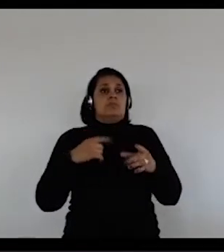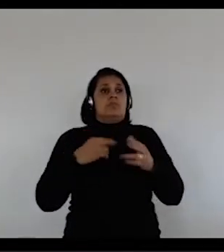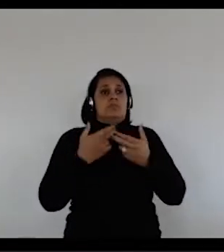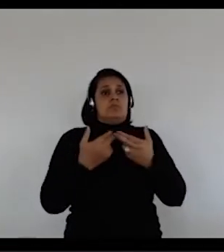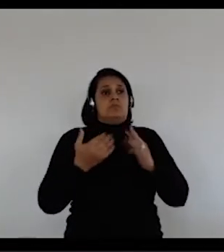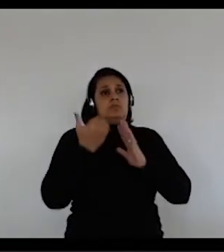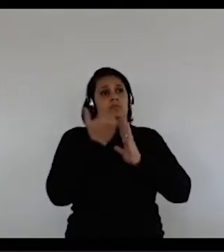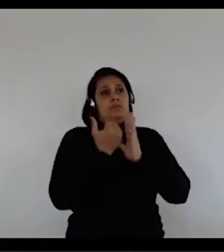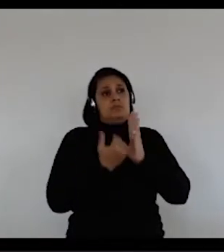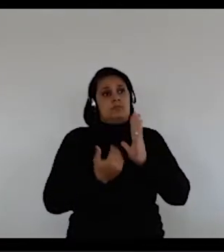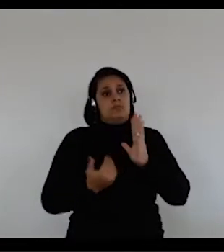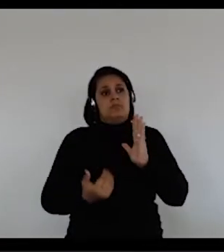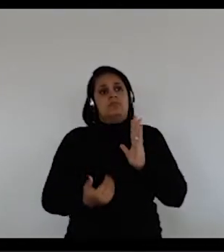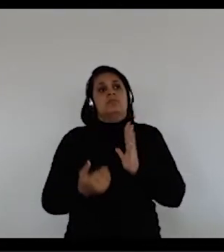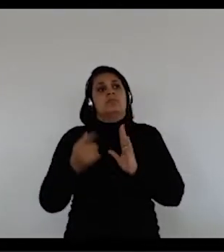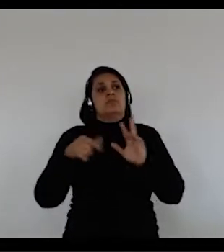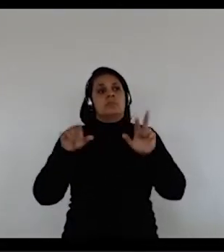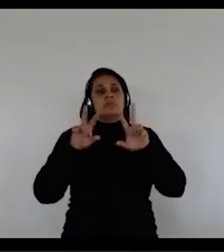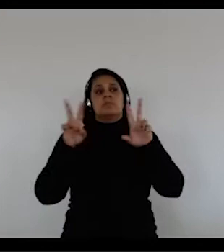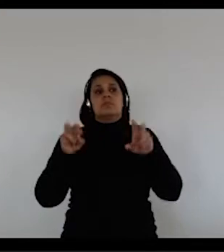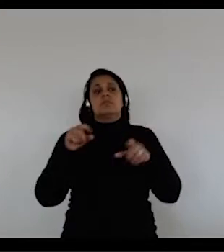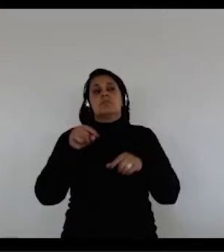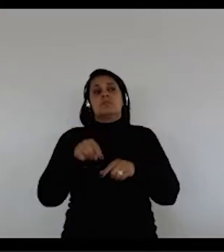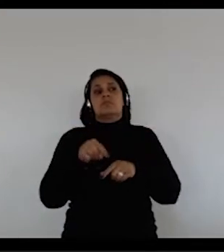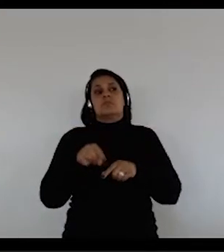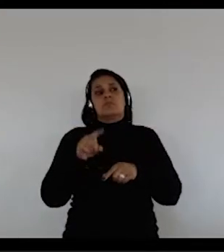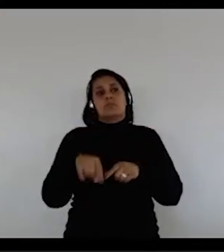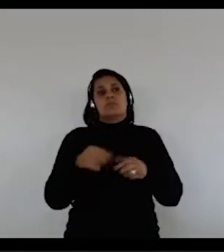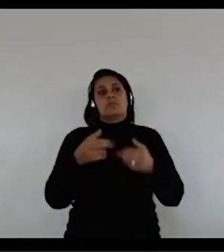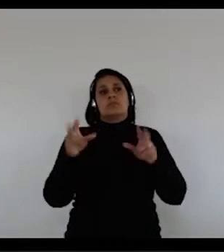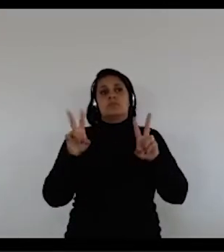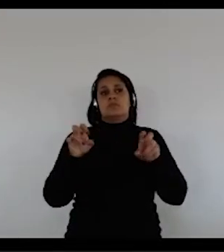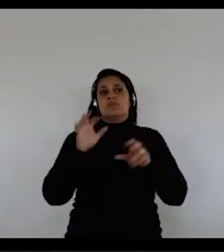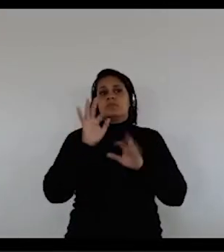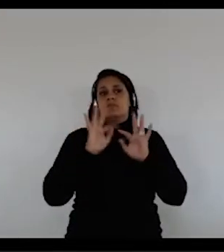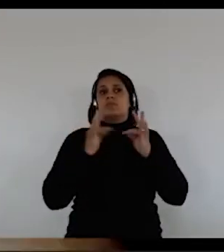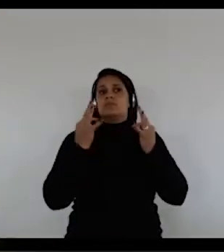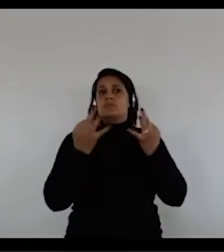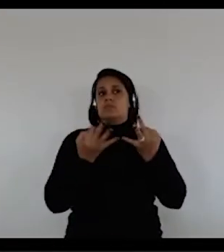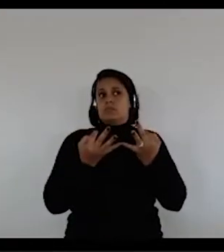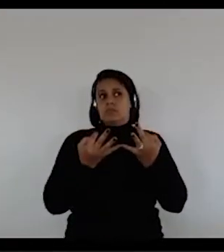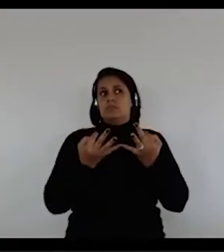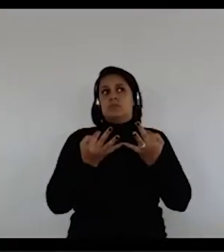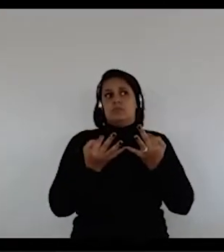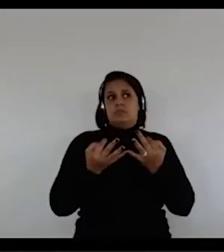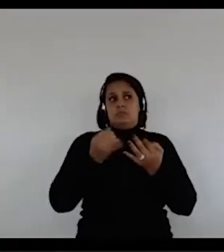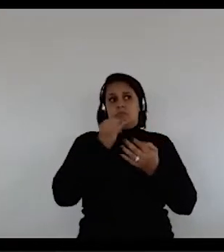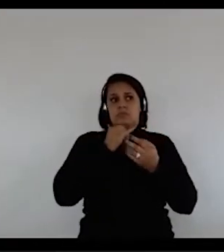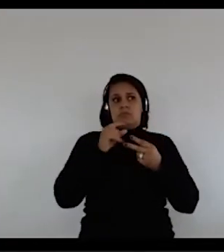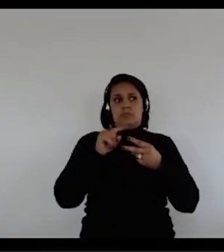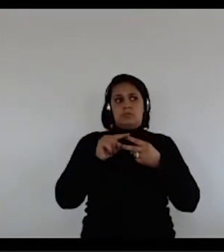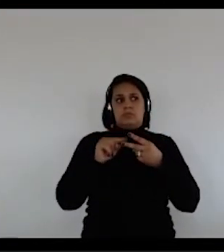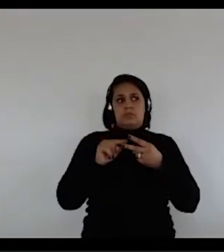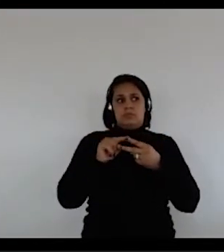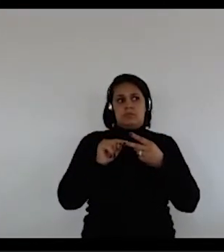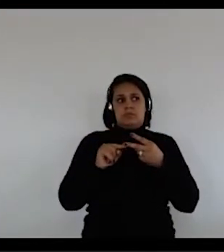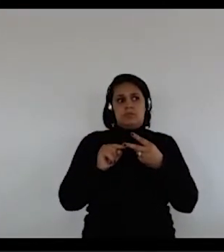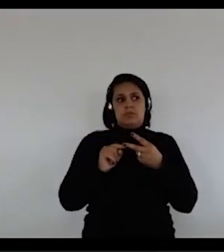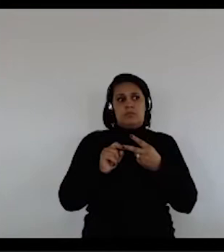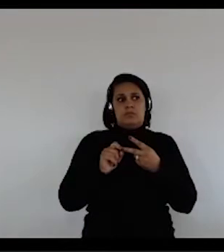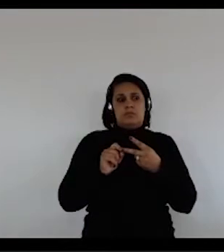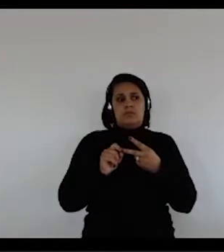procedimento sobre matéria da família, para os casos, para duas situações, basicamente.